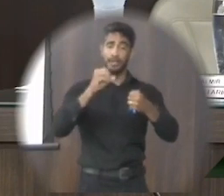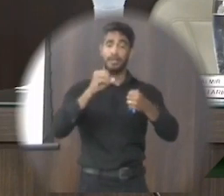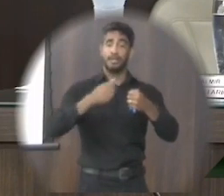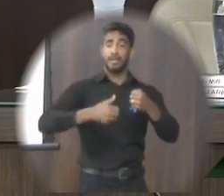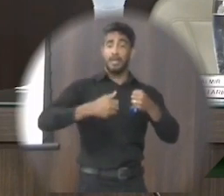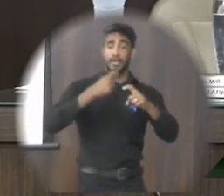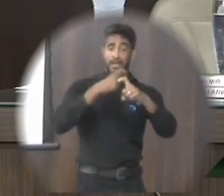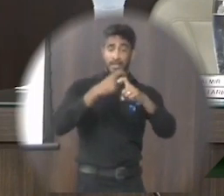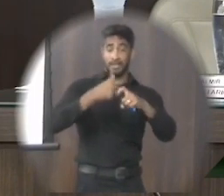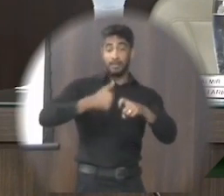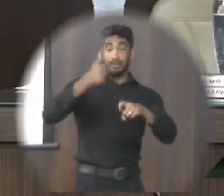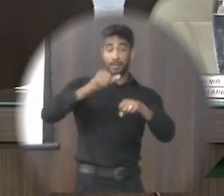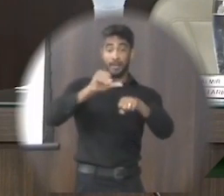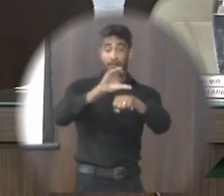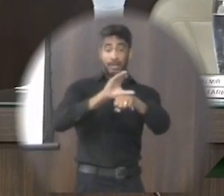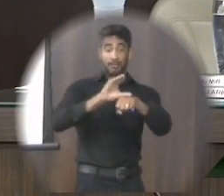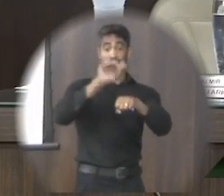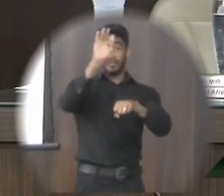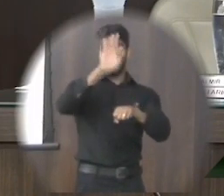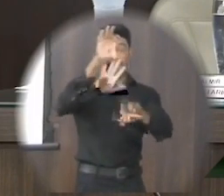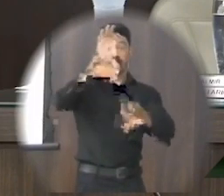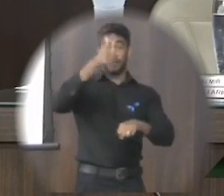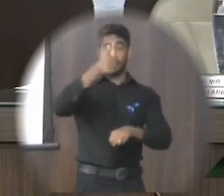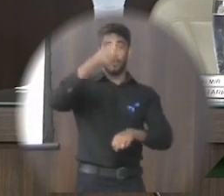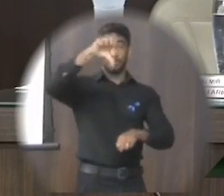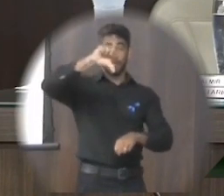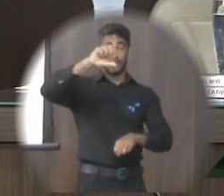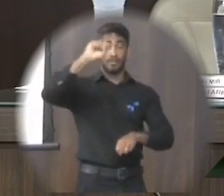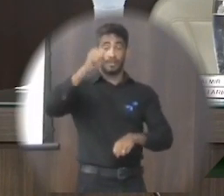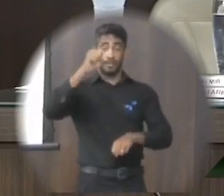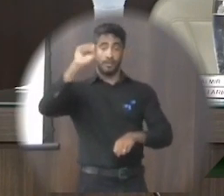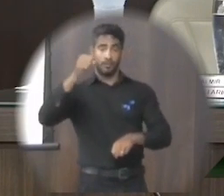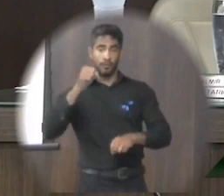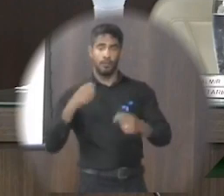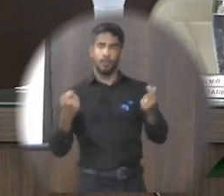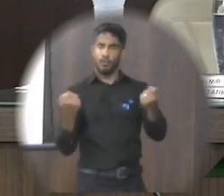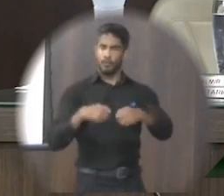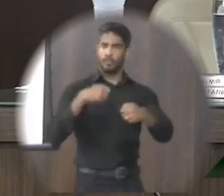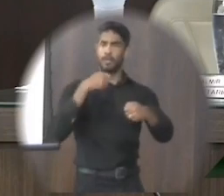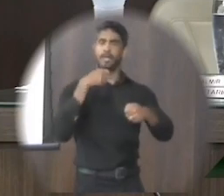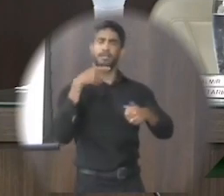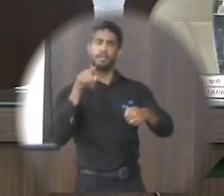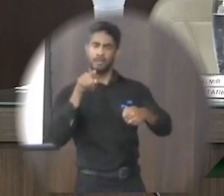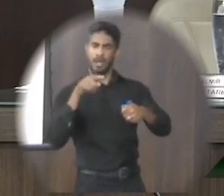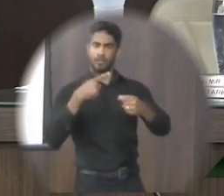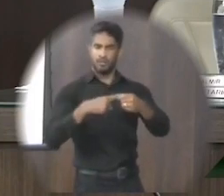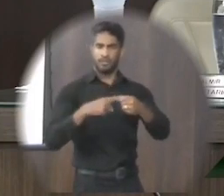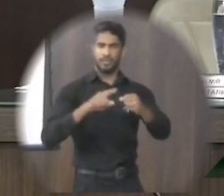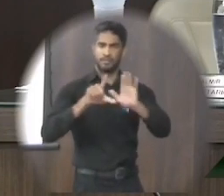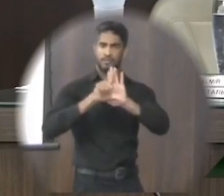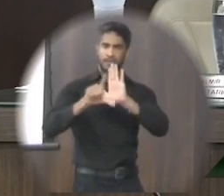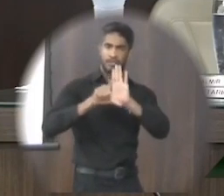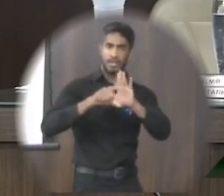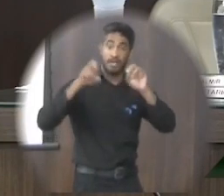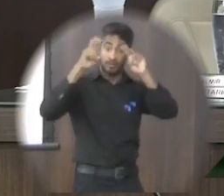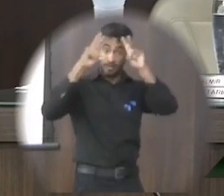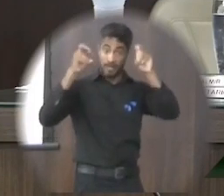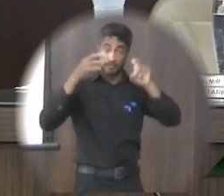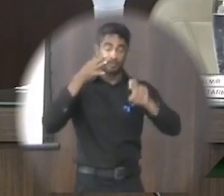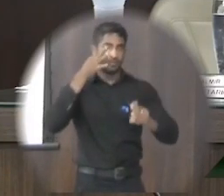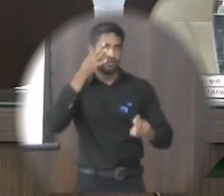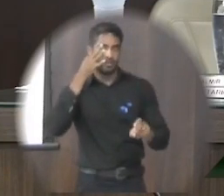da Constituição Federal, de 1988. Compete aos municípios legislar sobre assuntos de